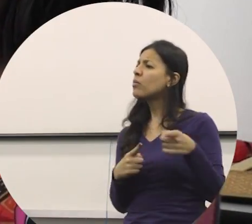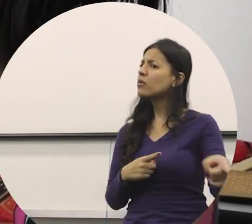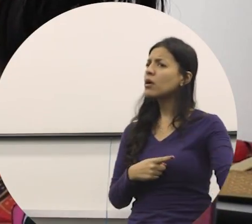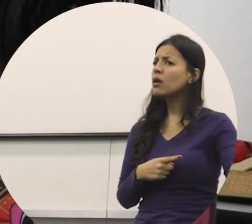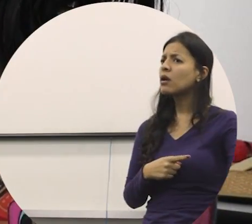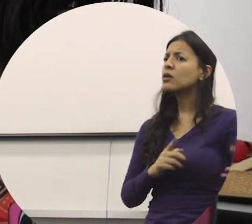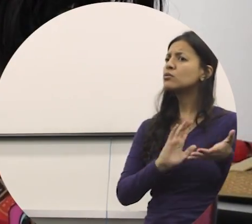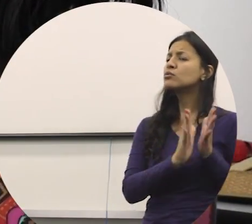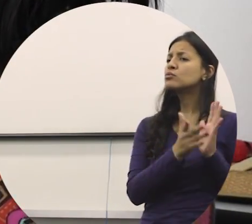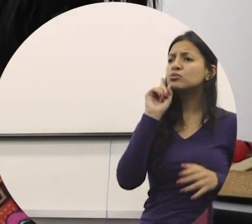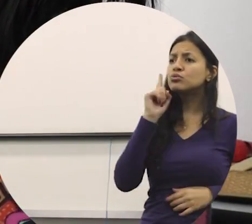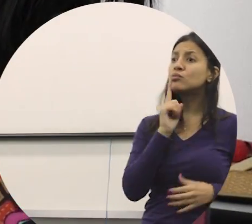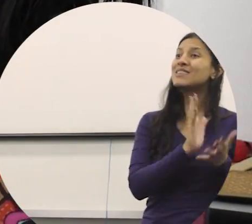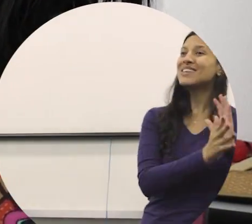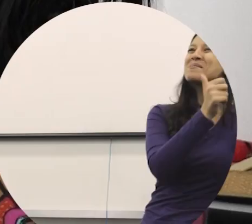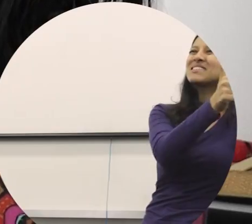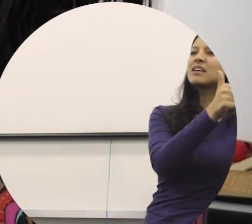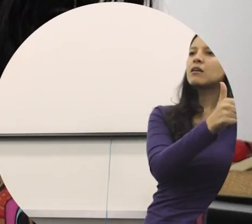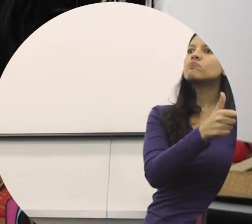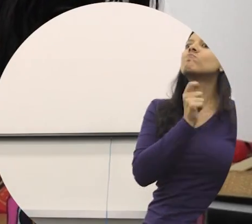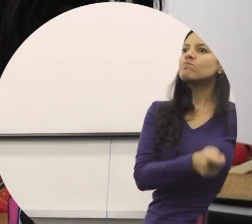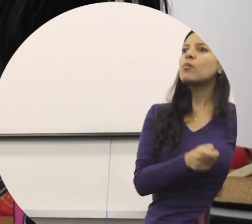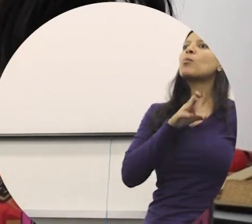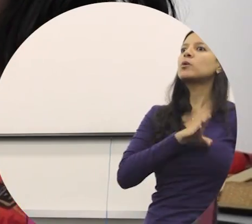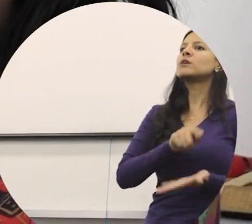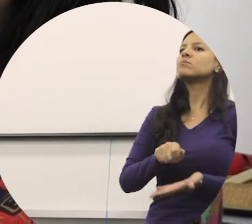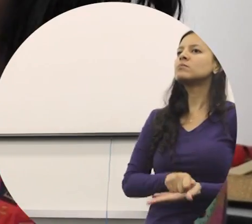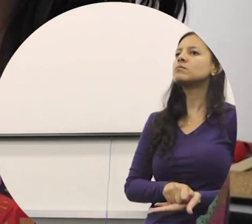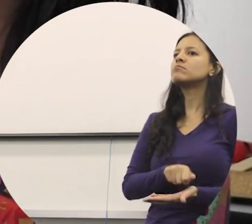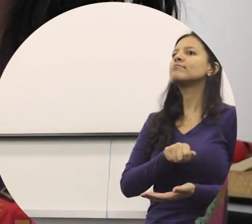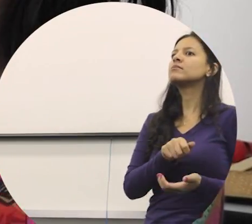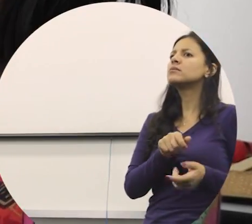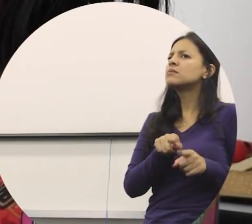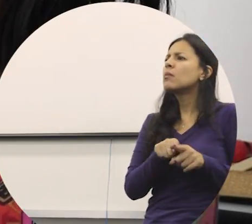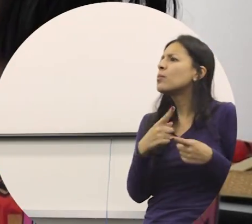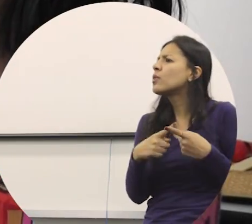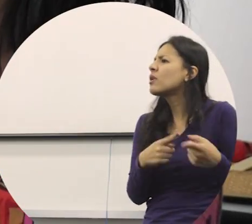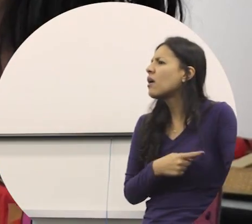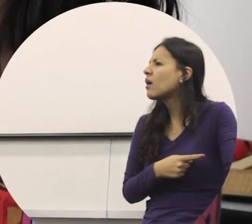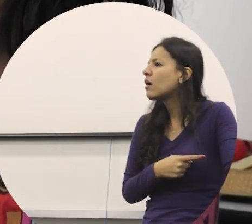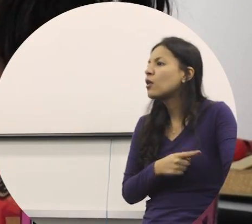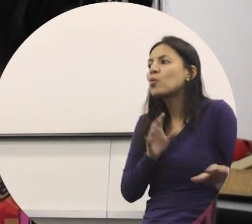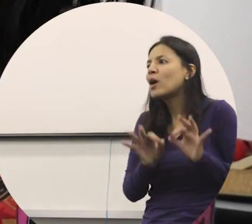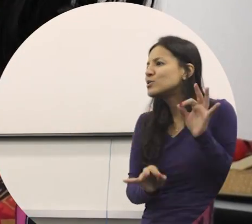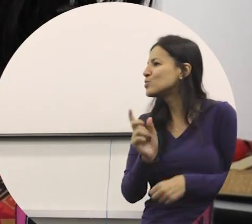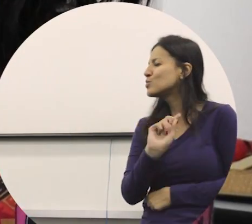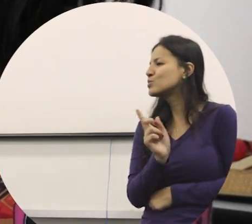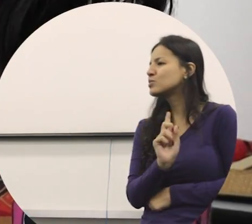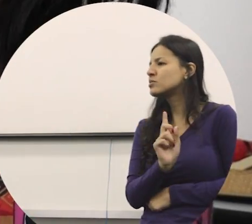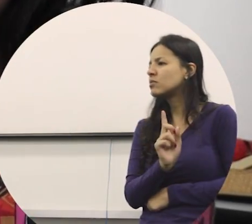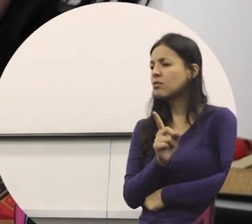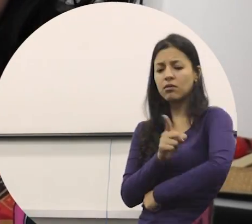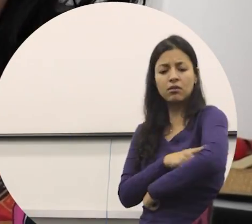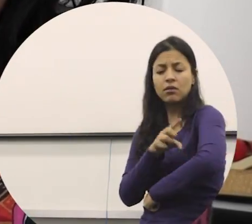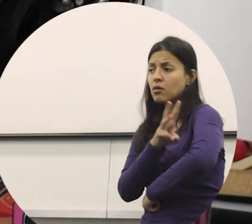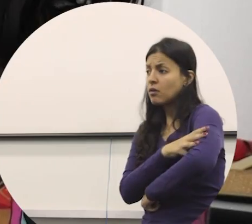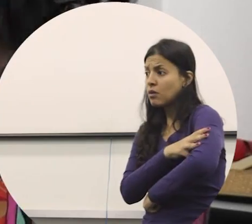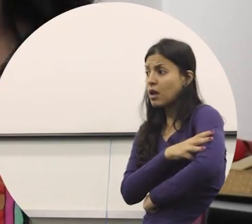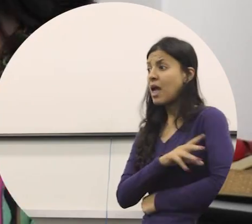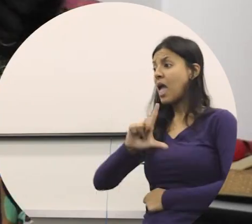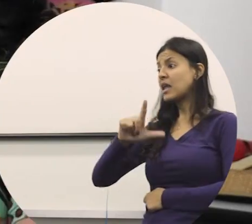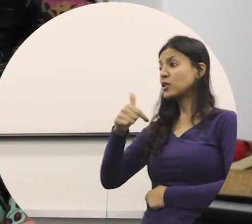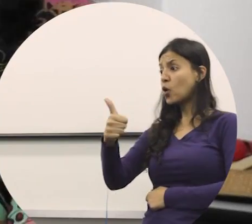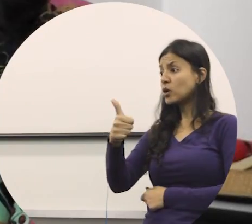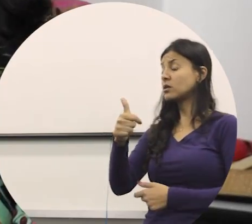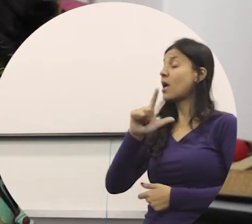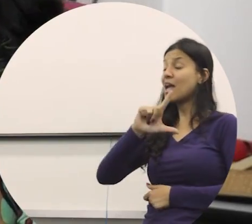muito injusto você exigir que uma criança de terceiro ano tenha a mesma fluência em L2 como